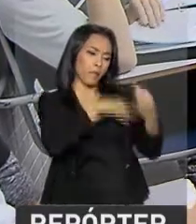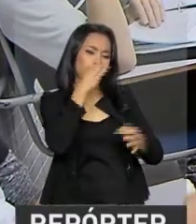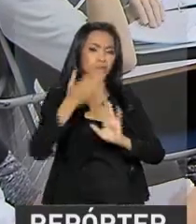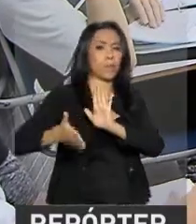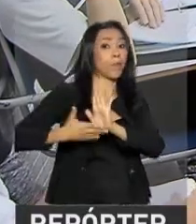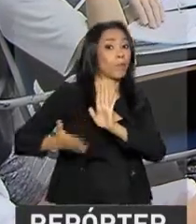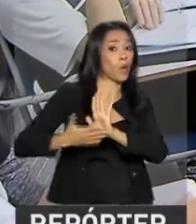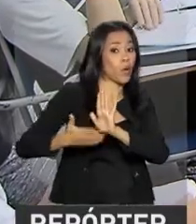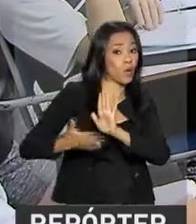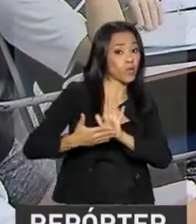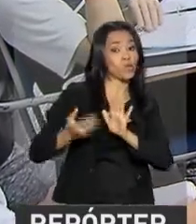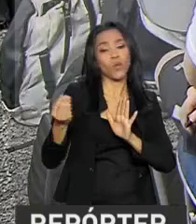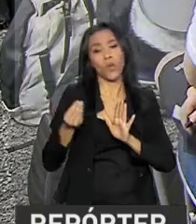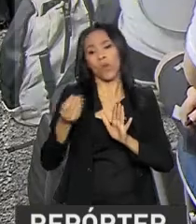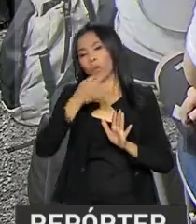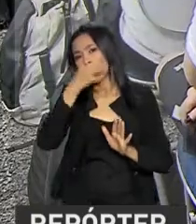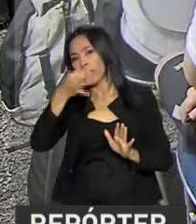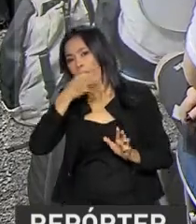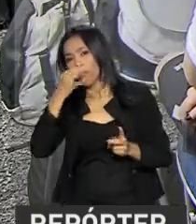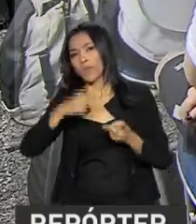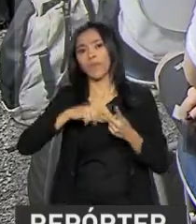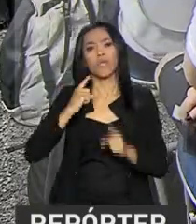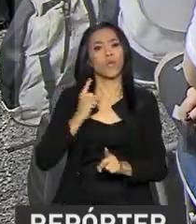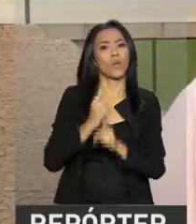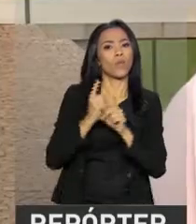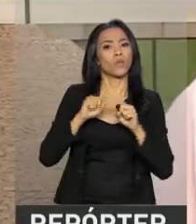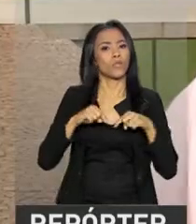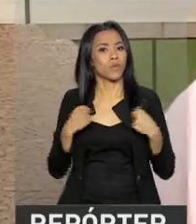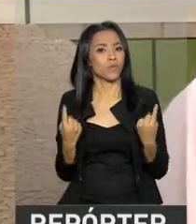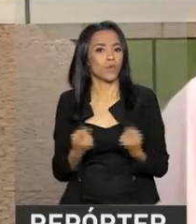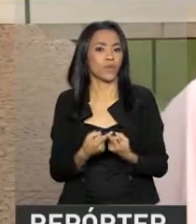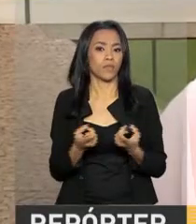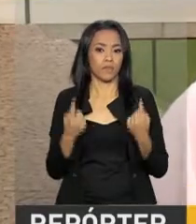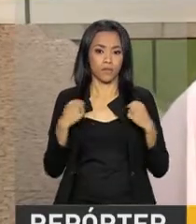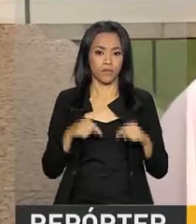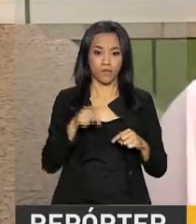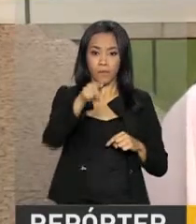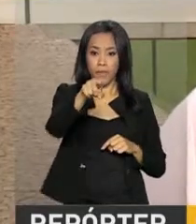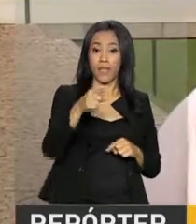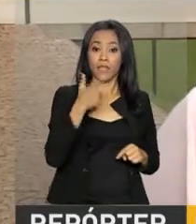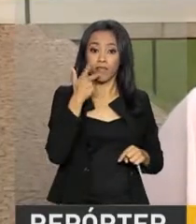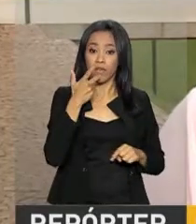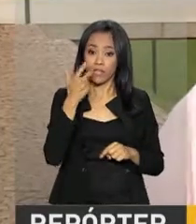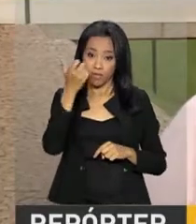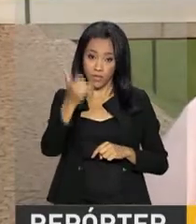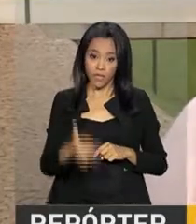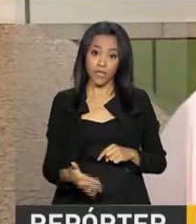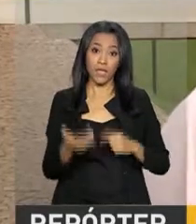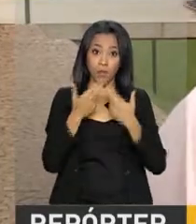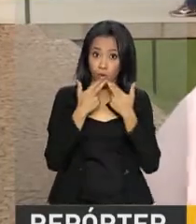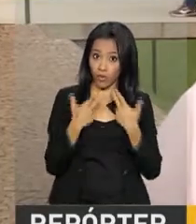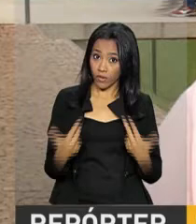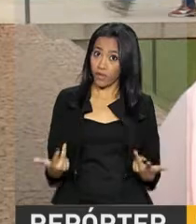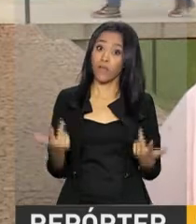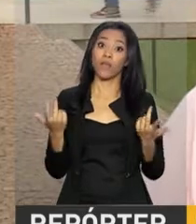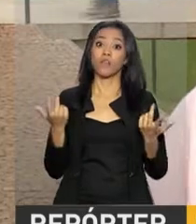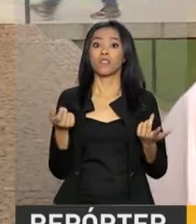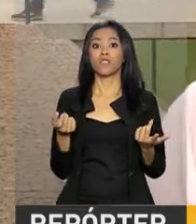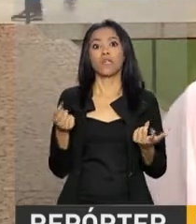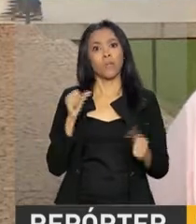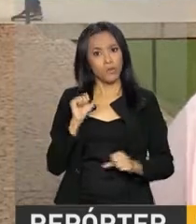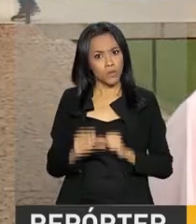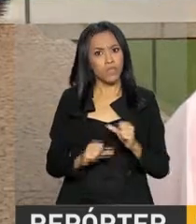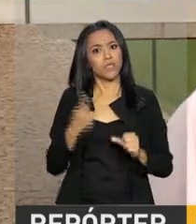por meio de consultas e audiências públicas é inovadora eu acho que pra gente é bastante mudança ea